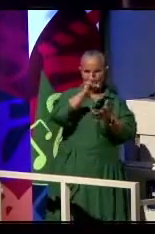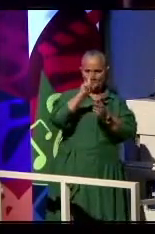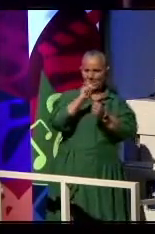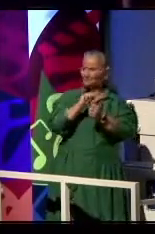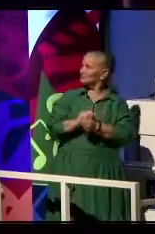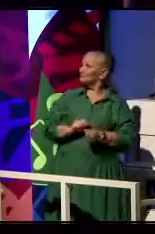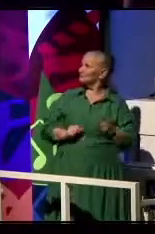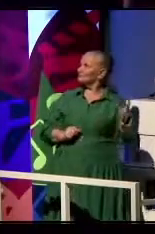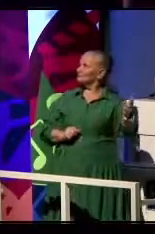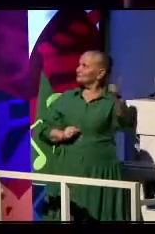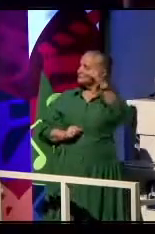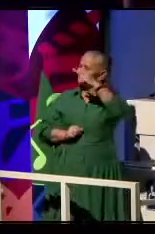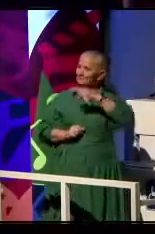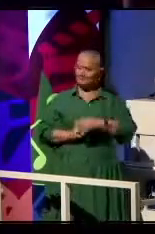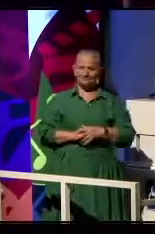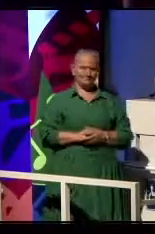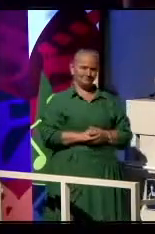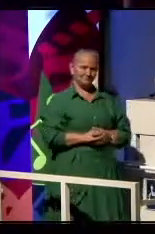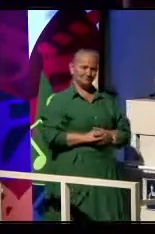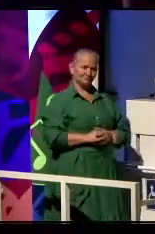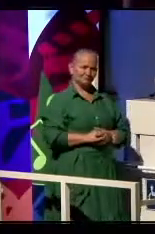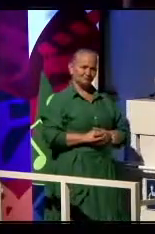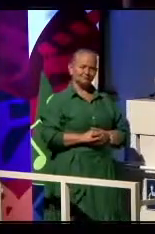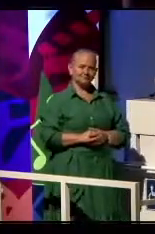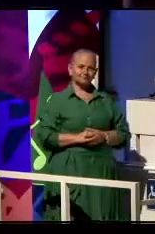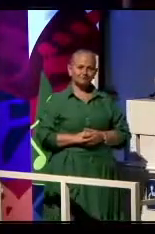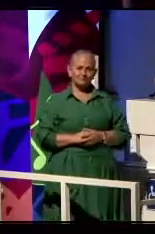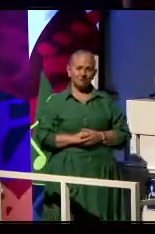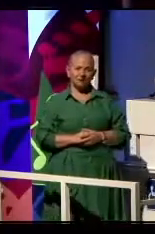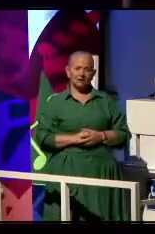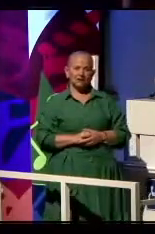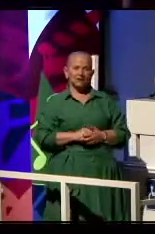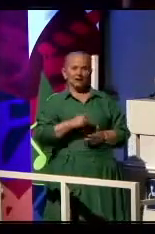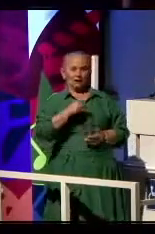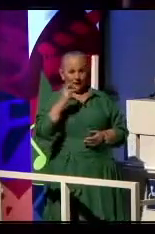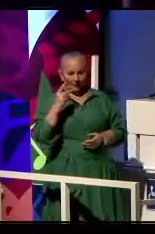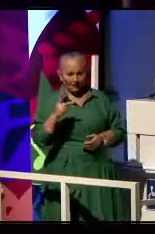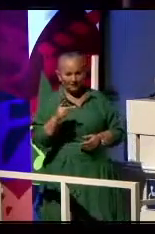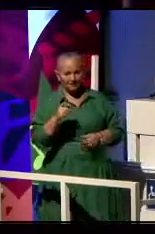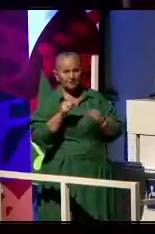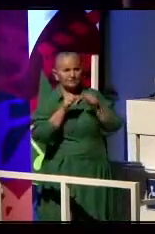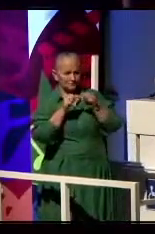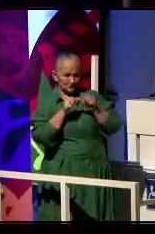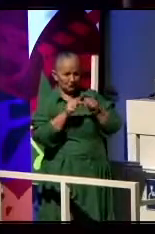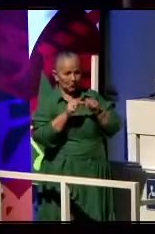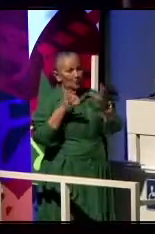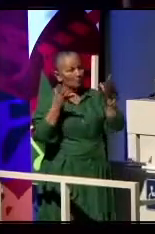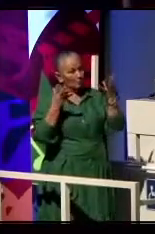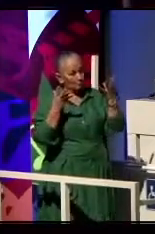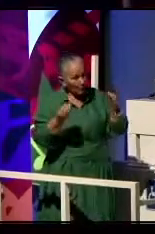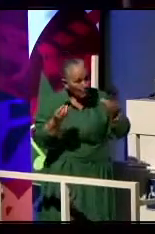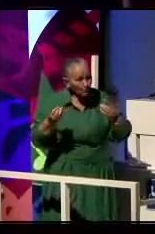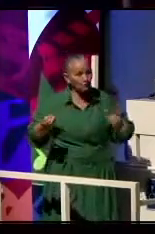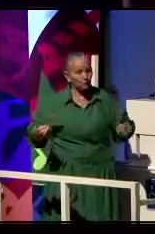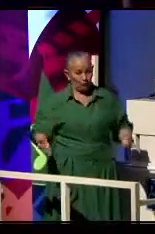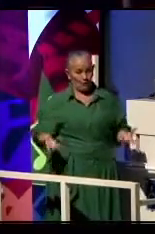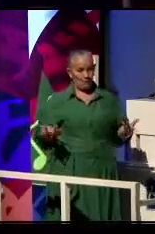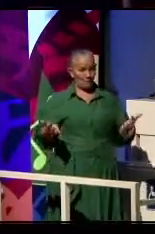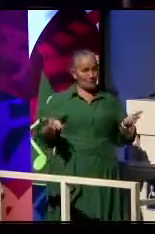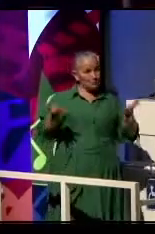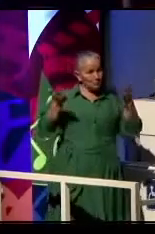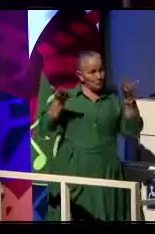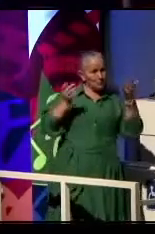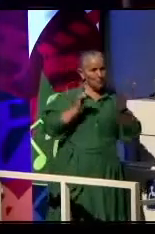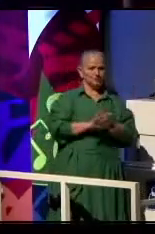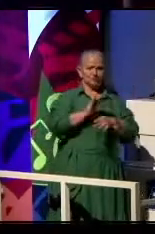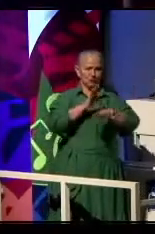frente, cantando e tocando. E Milton, ele ficou famoso, né, com Travessia, ele foi contratado